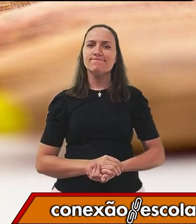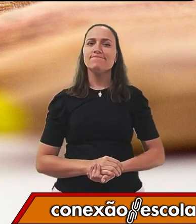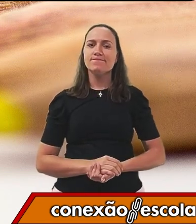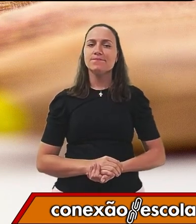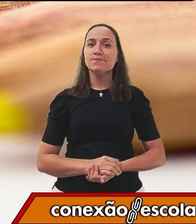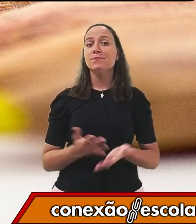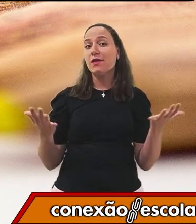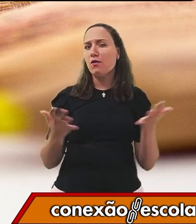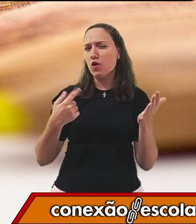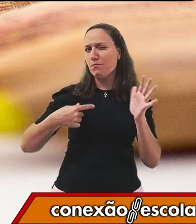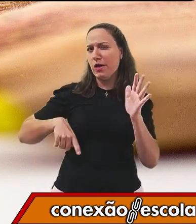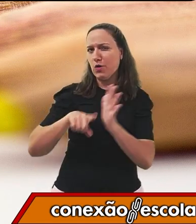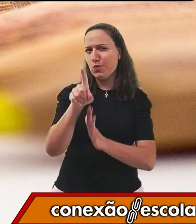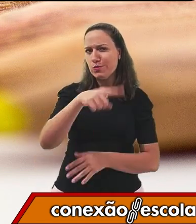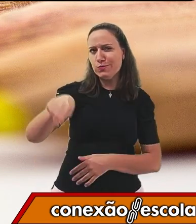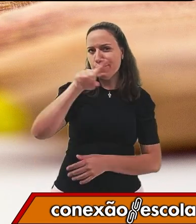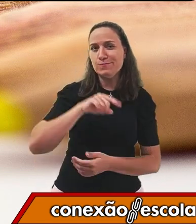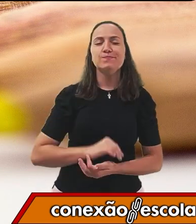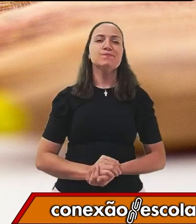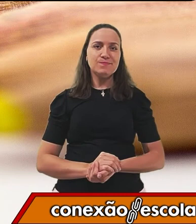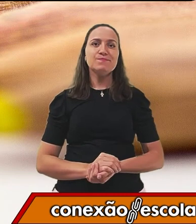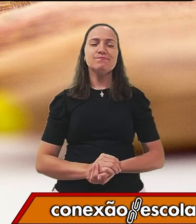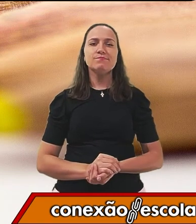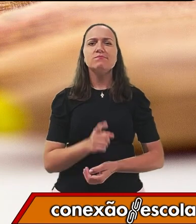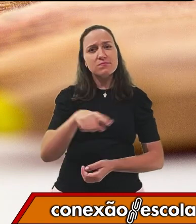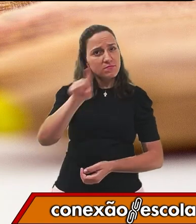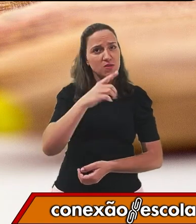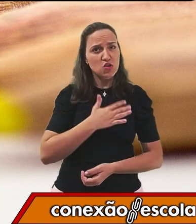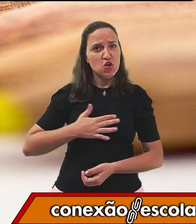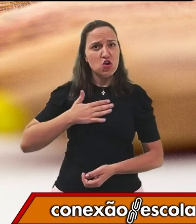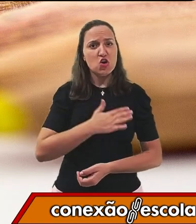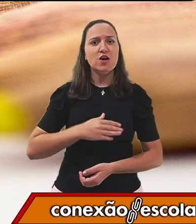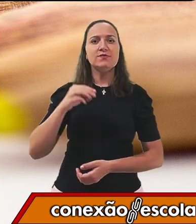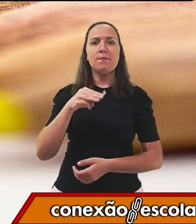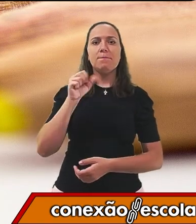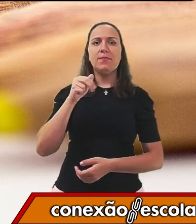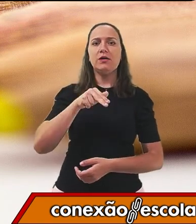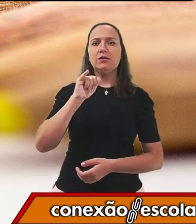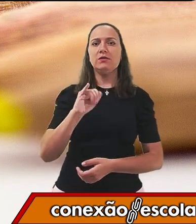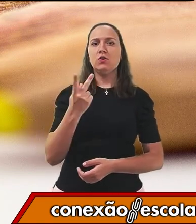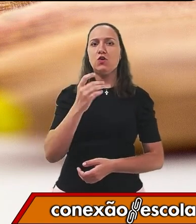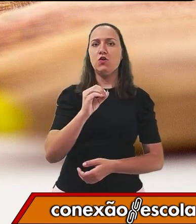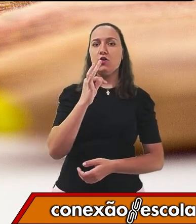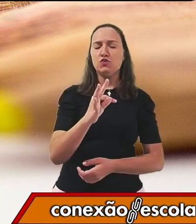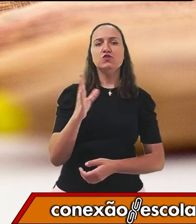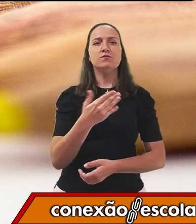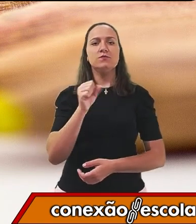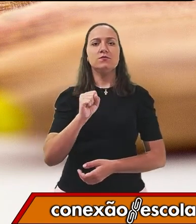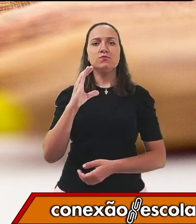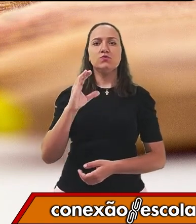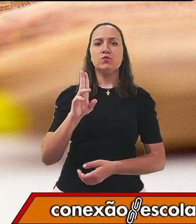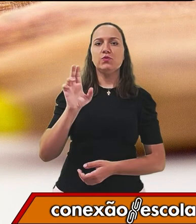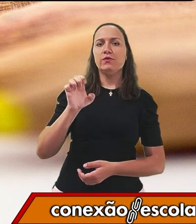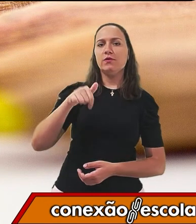Agora deixo aí uma pergunta para vocês. Você gosta de maniote esculenta? Que isso,